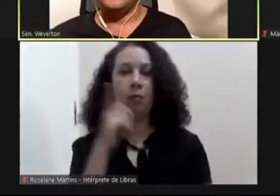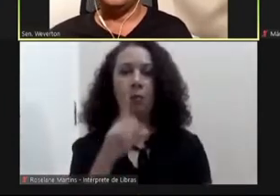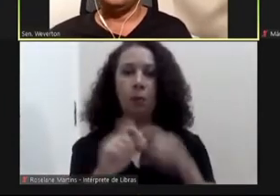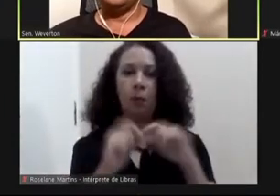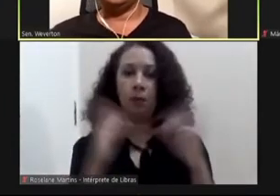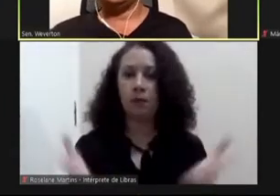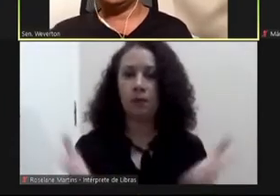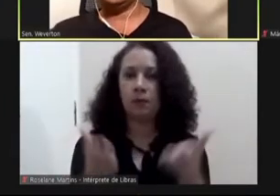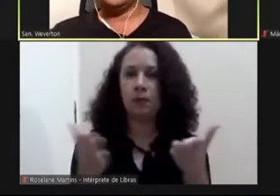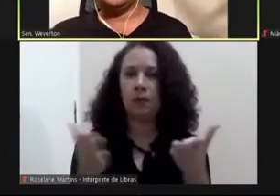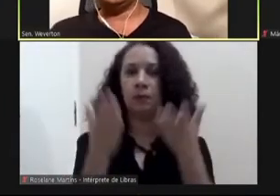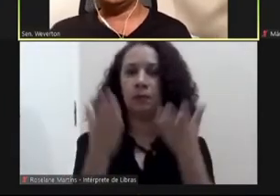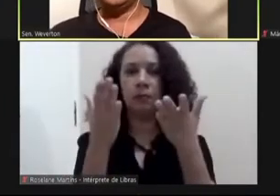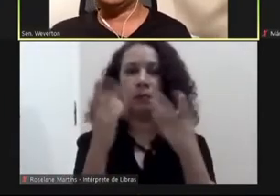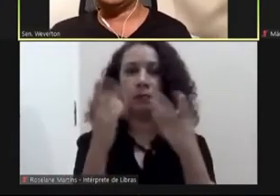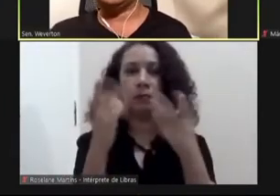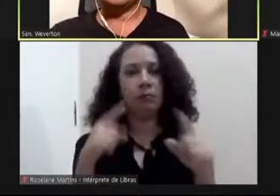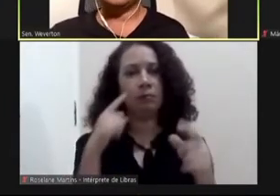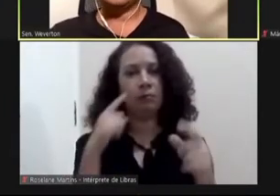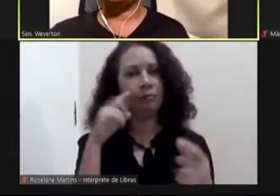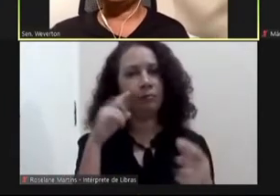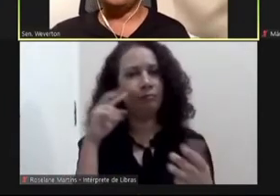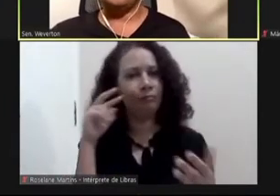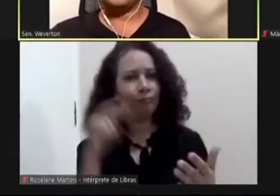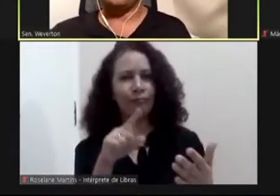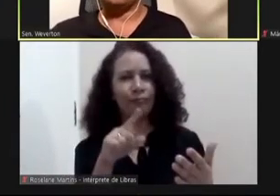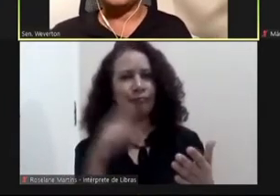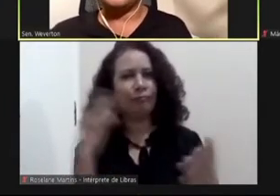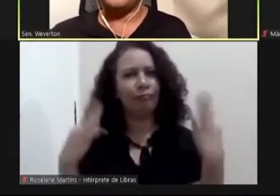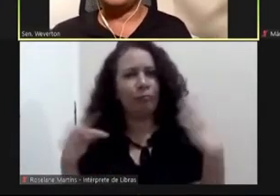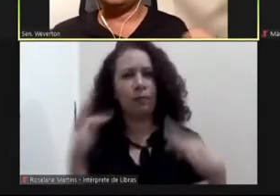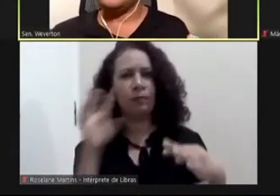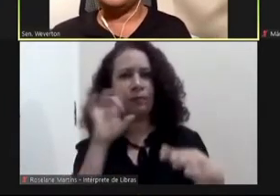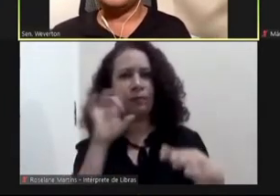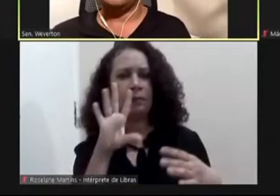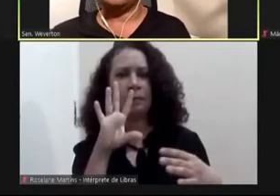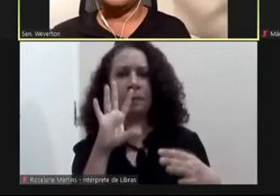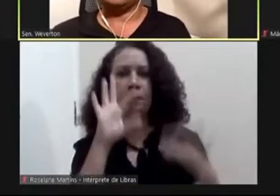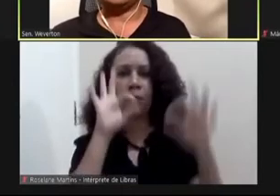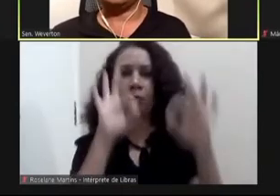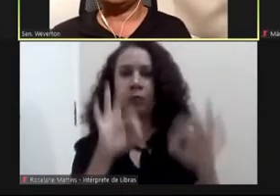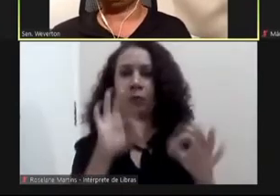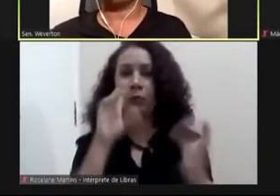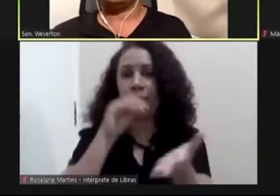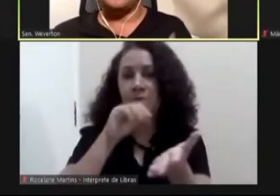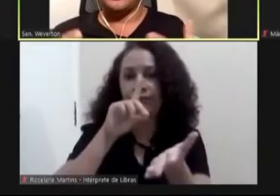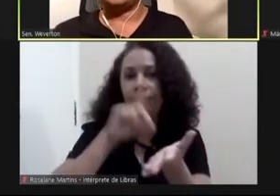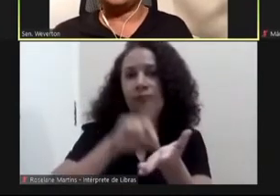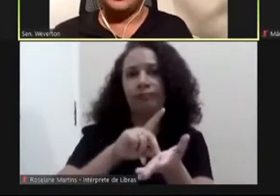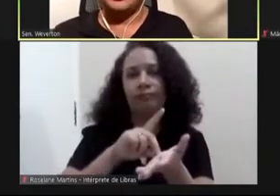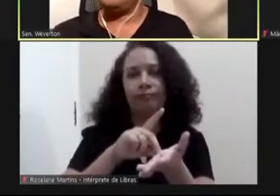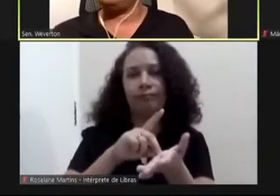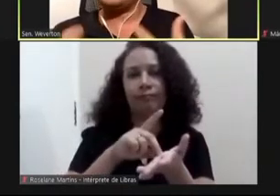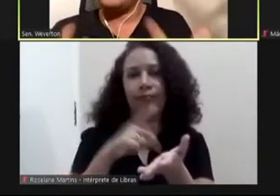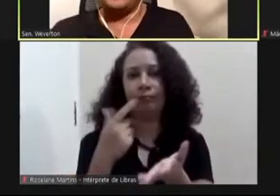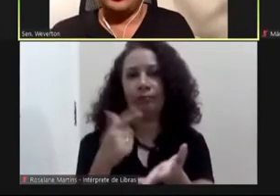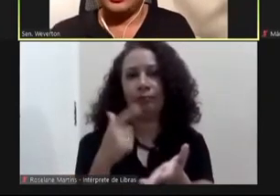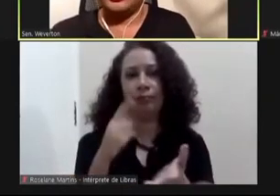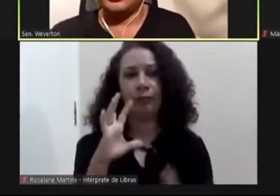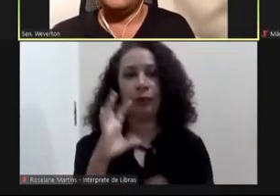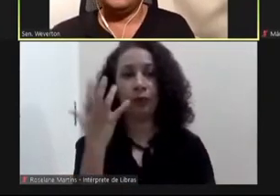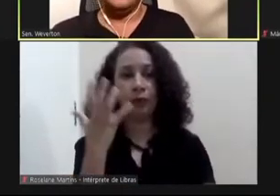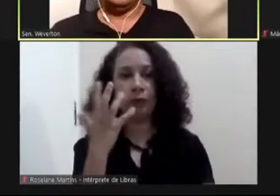quando eu olhei, eu disse: olha, do turismo aqui está só de boca, que concretamente não tem muita coisa para acontecer. Vamos melhorar esse texto, eu vou